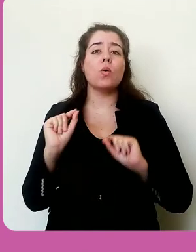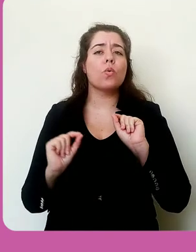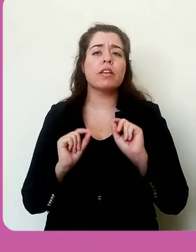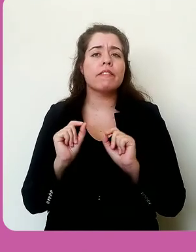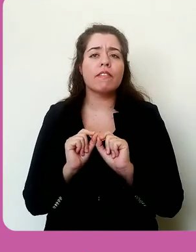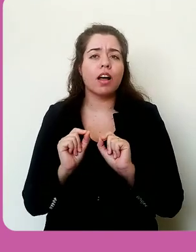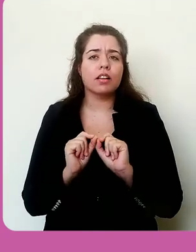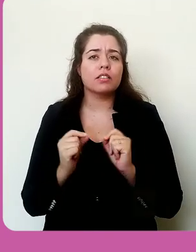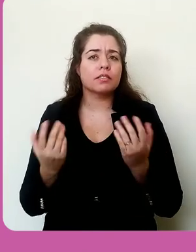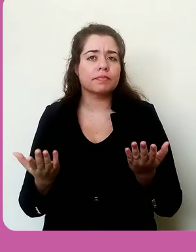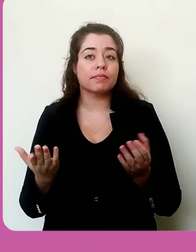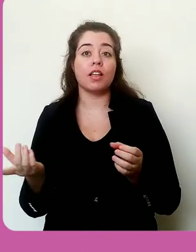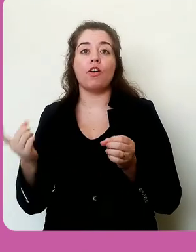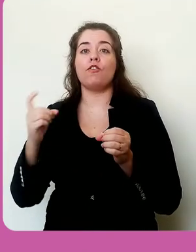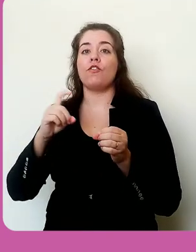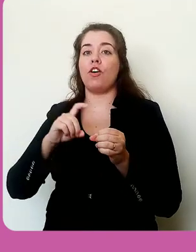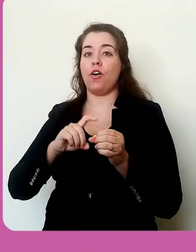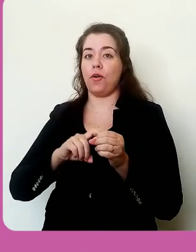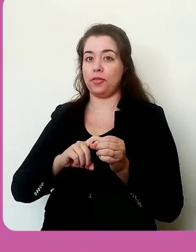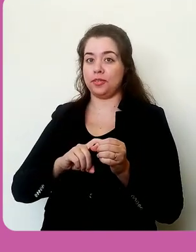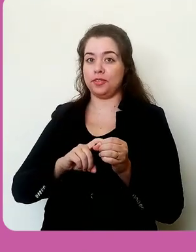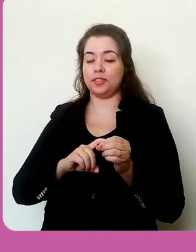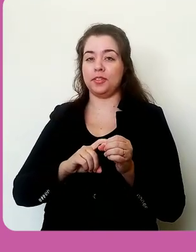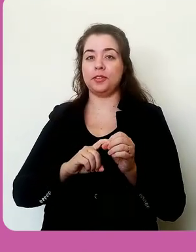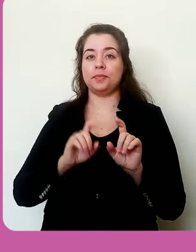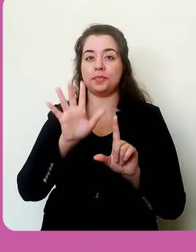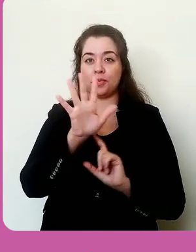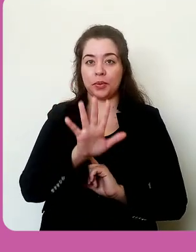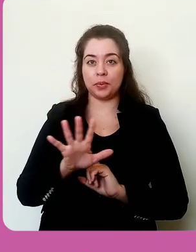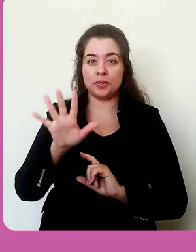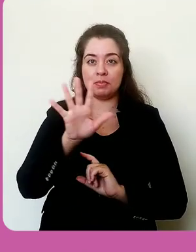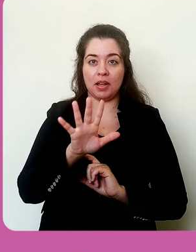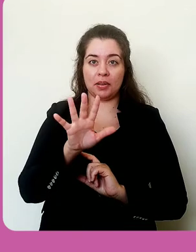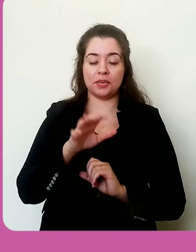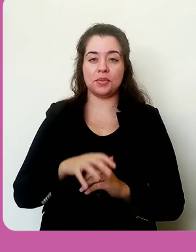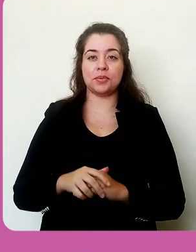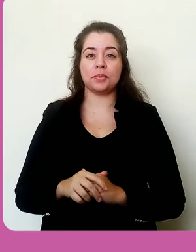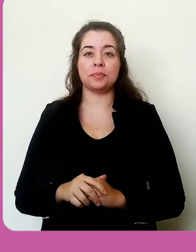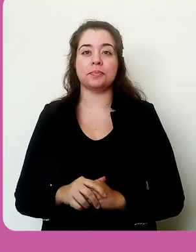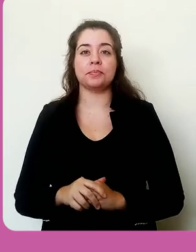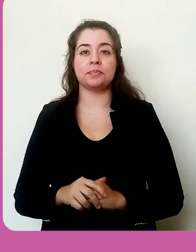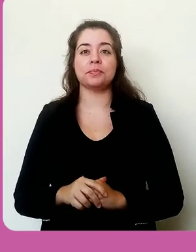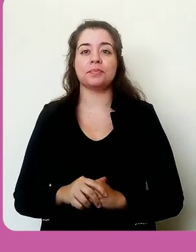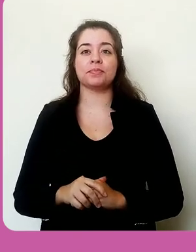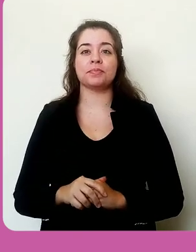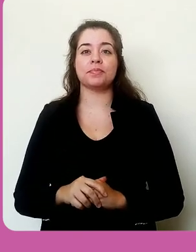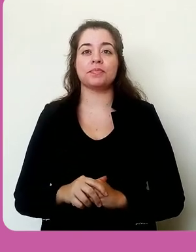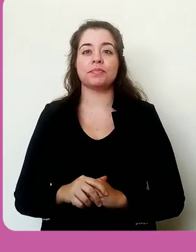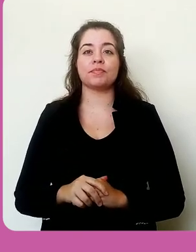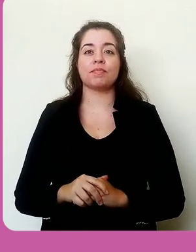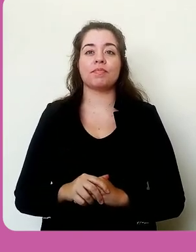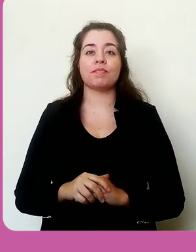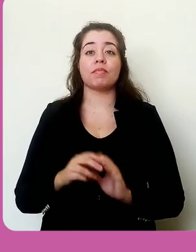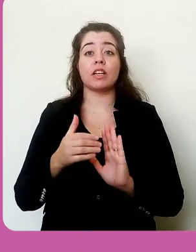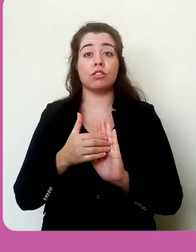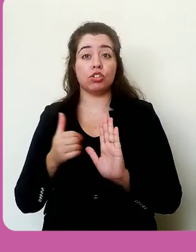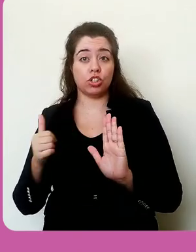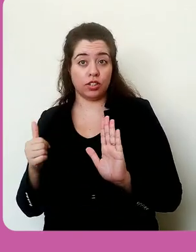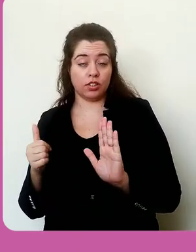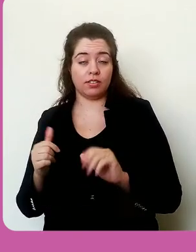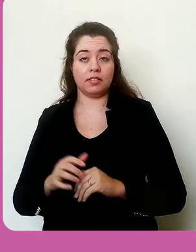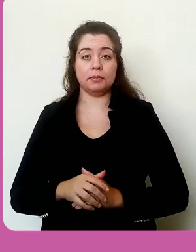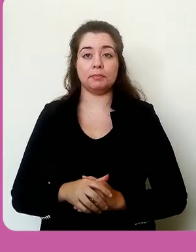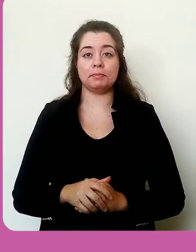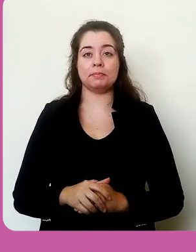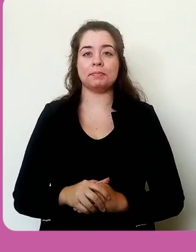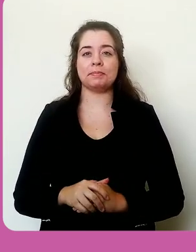Voltamos lá no espaço, no nosso editor. Vamos apagar. É,